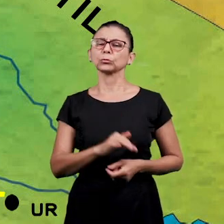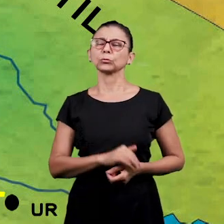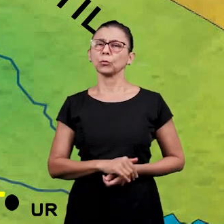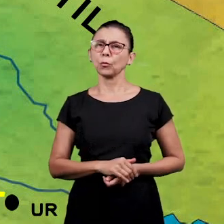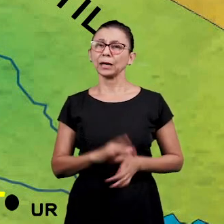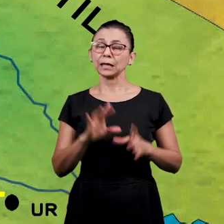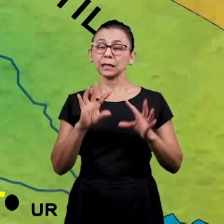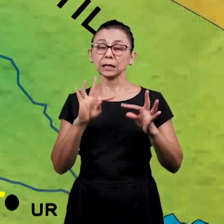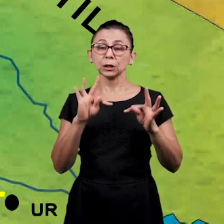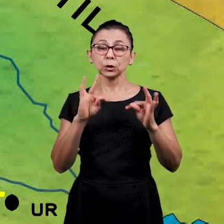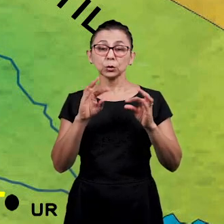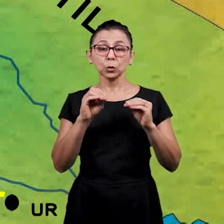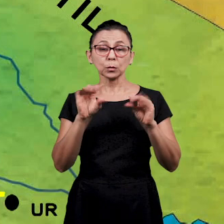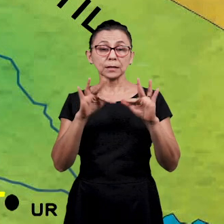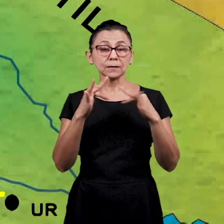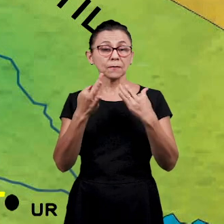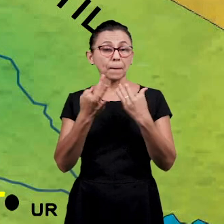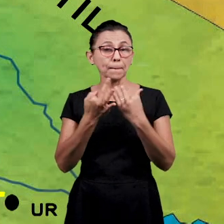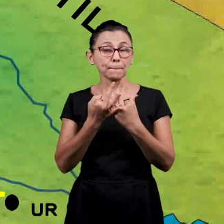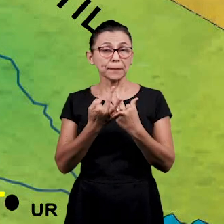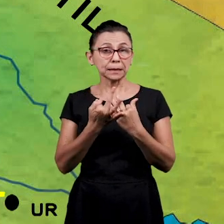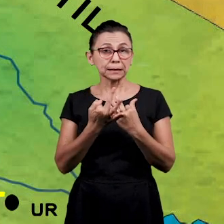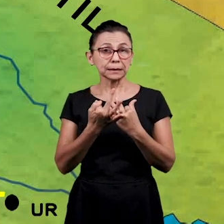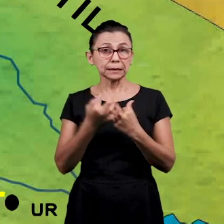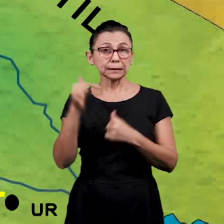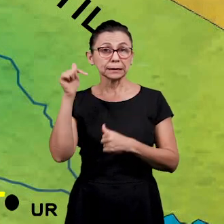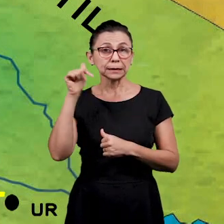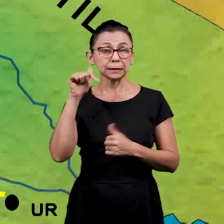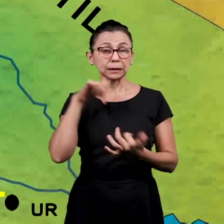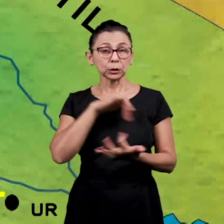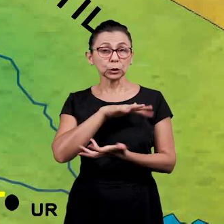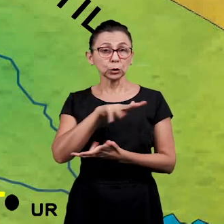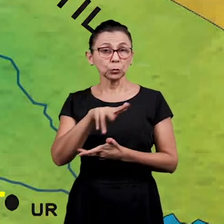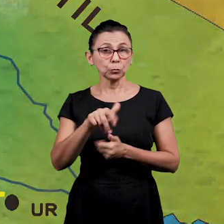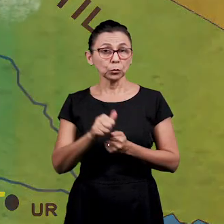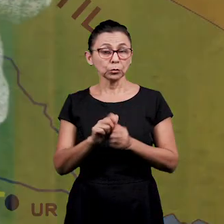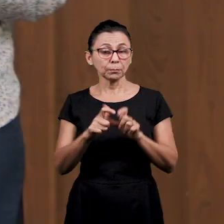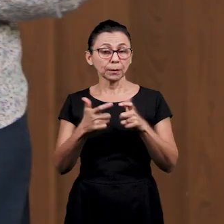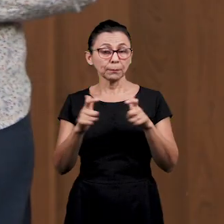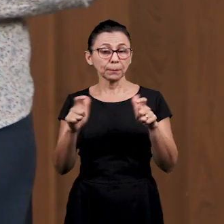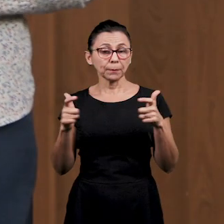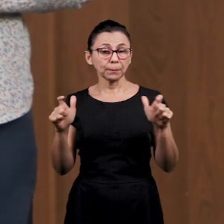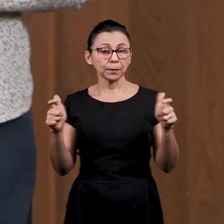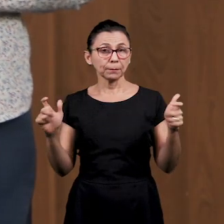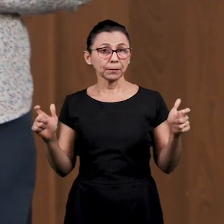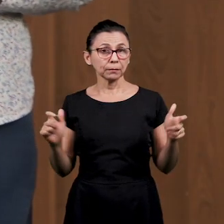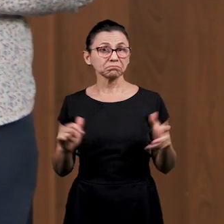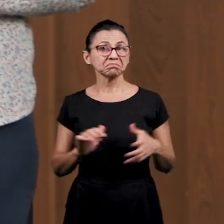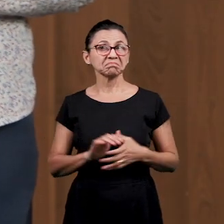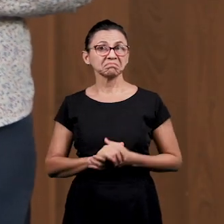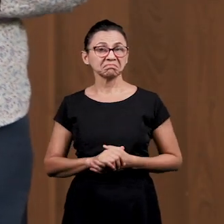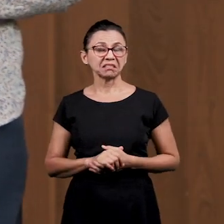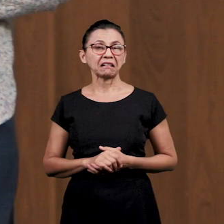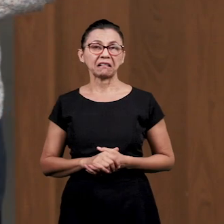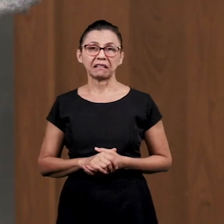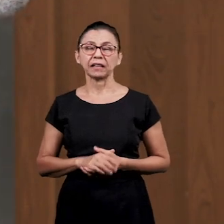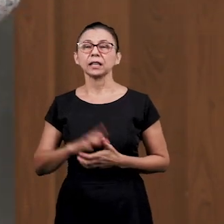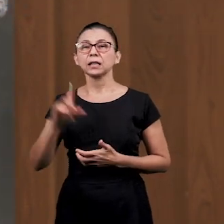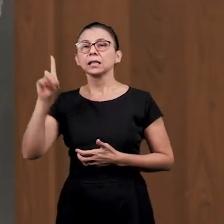abençoadas todas as famílias da terra. Vejam que coisa maravilhosa. Deus estava prometendo a Abraão